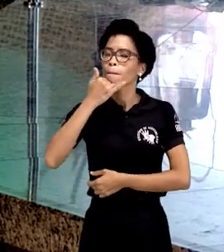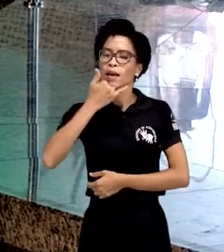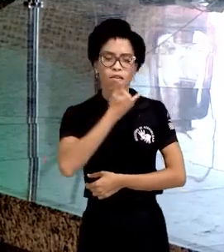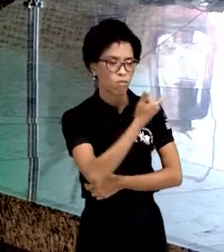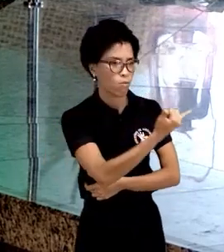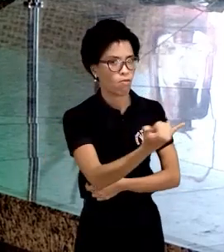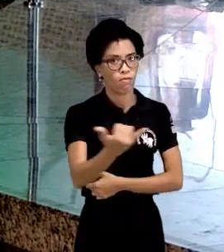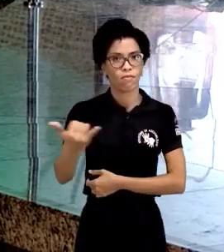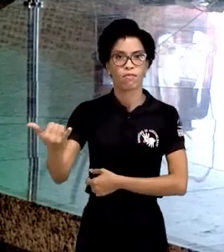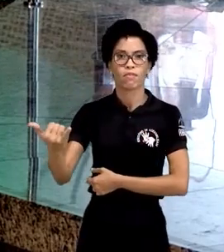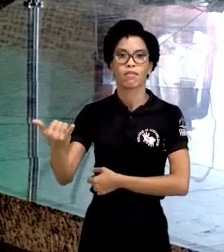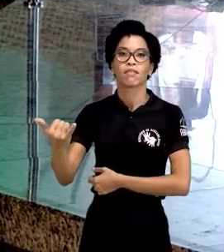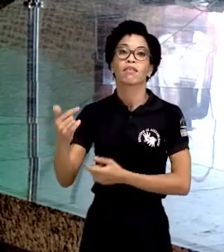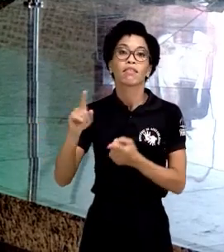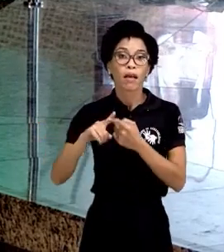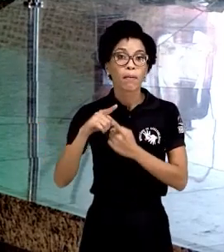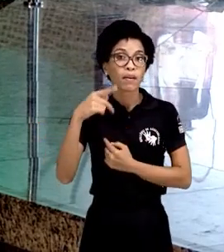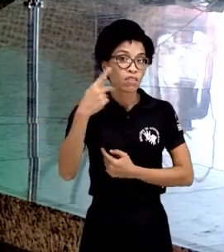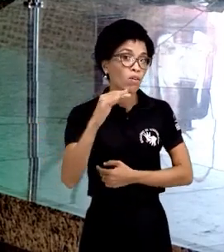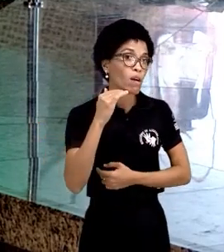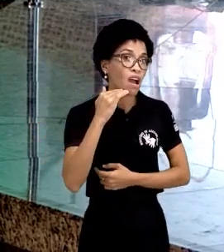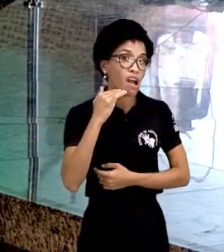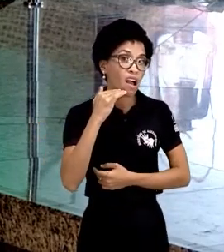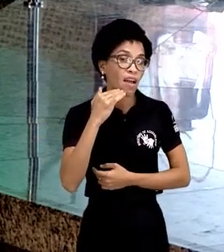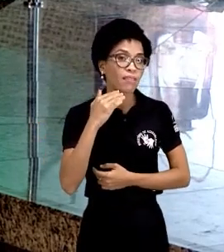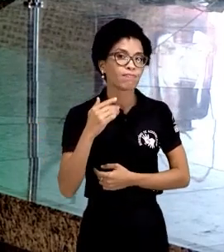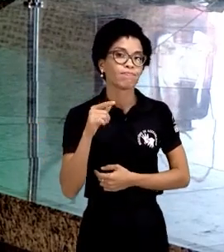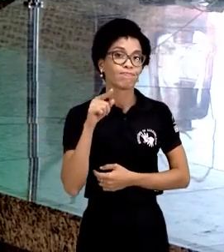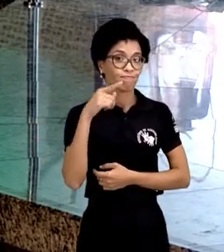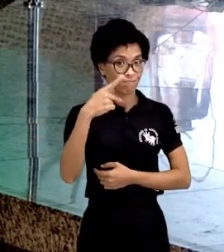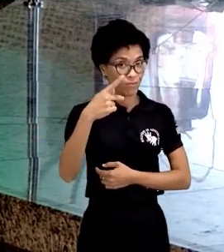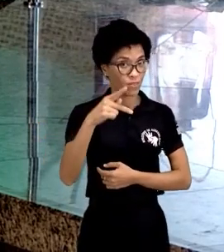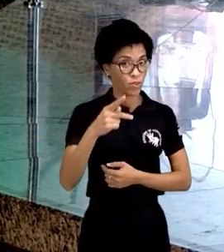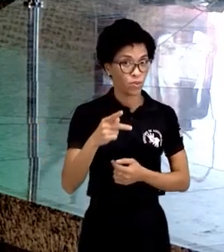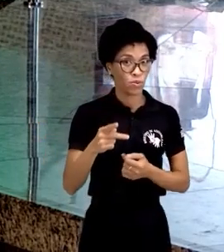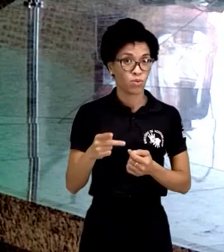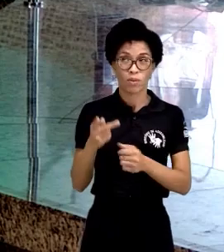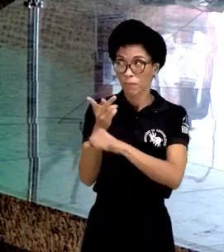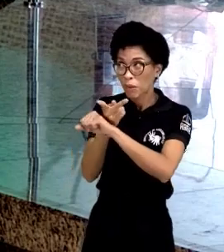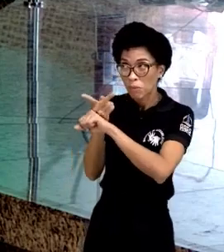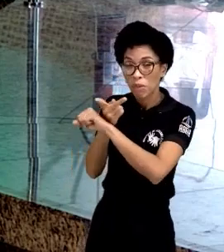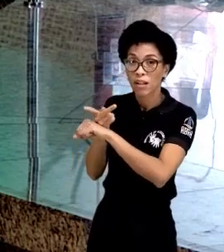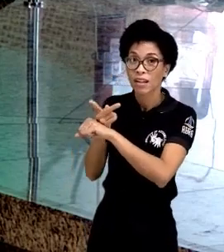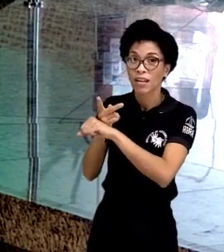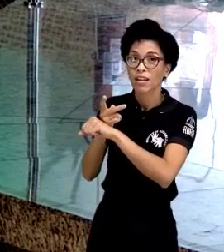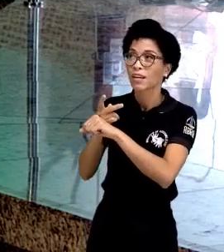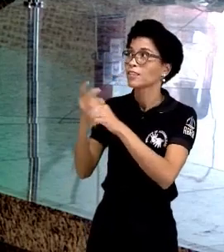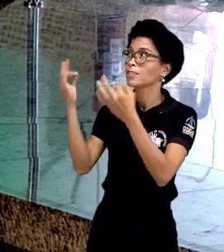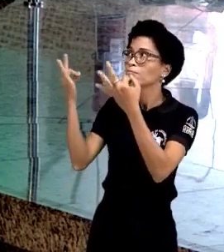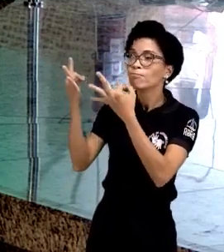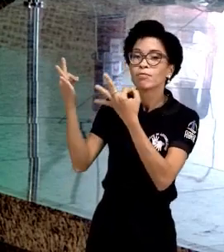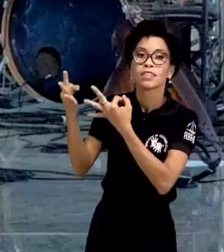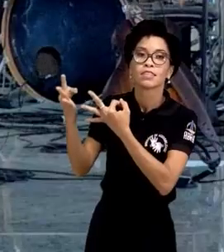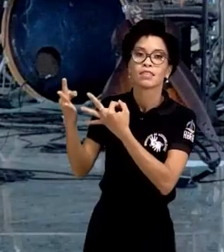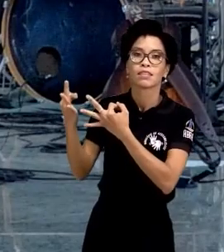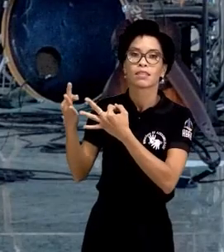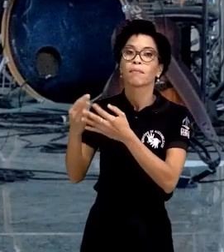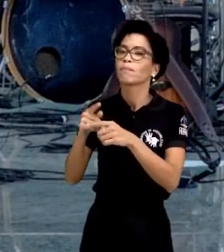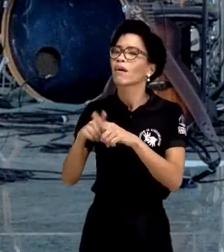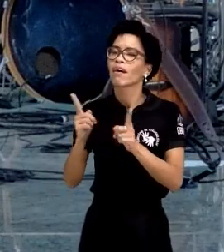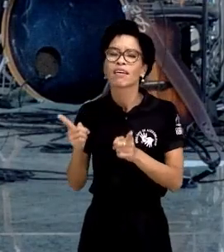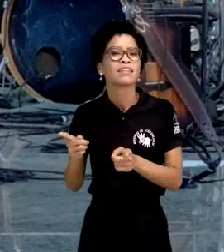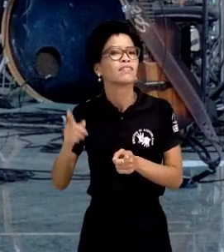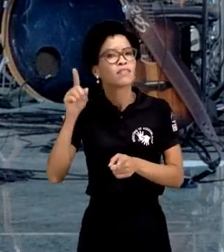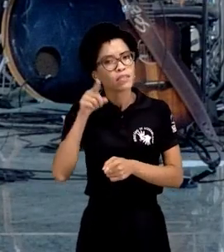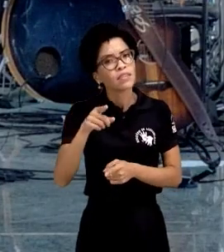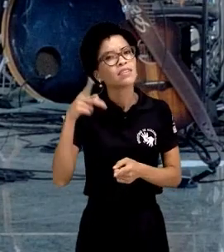perca tempo, caminhe para o Senhor. Busque ao Senhor Jesus de todo o seu coração, de toda a sua alma, de todas as